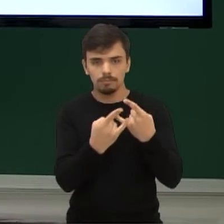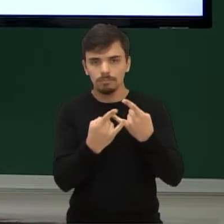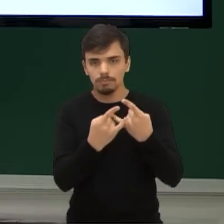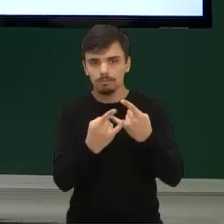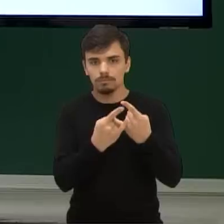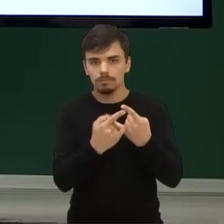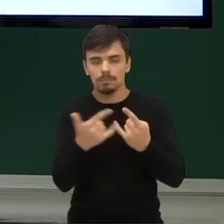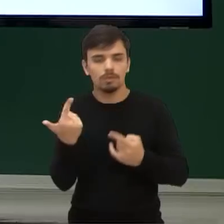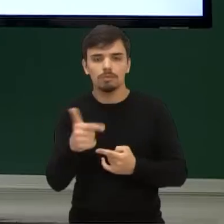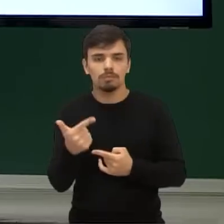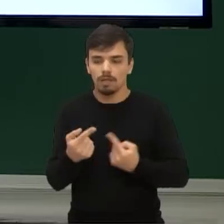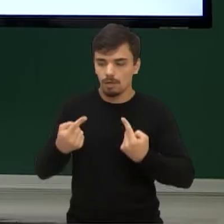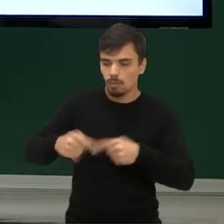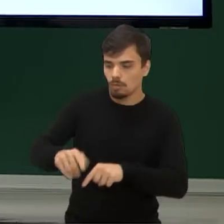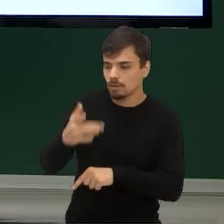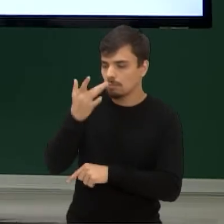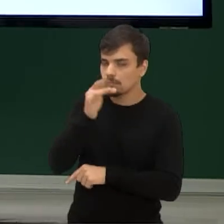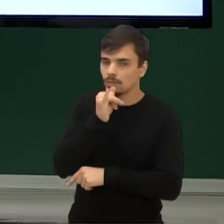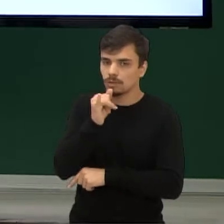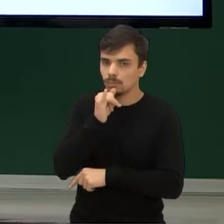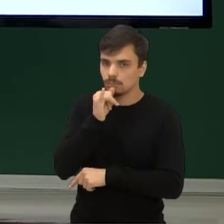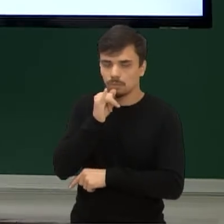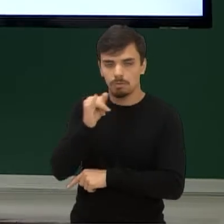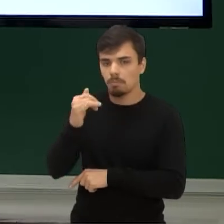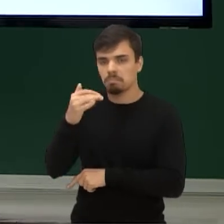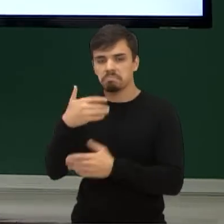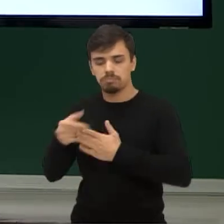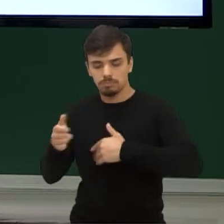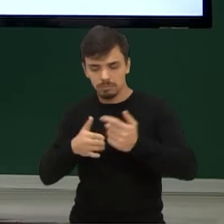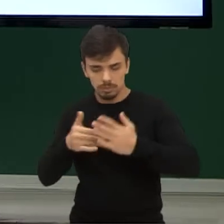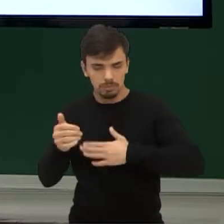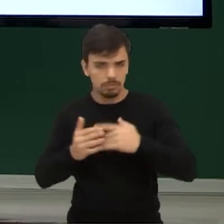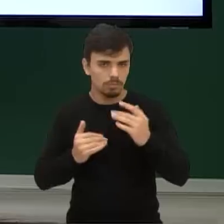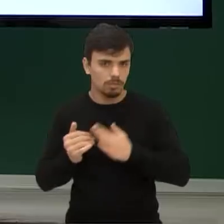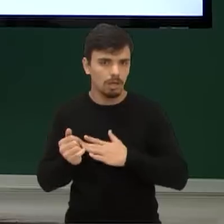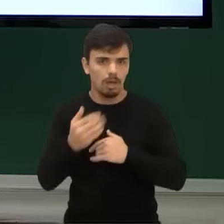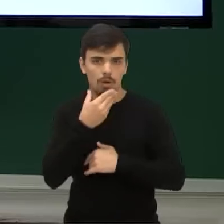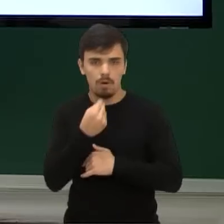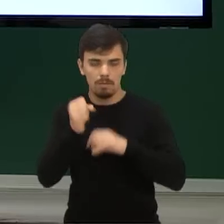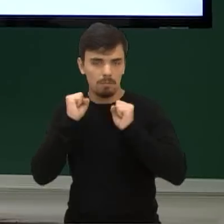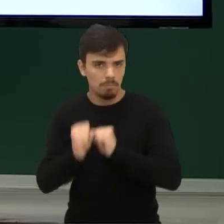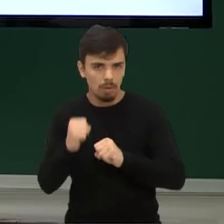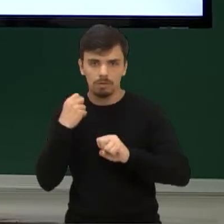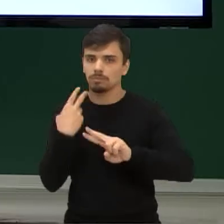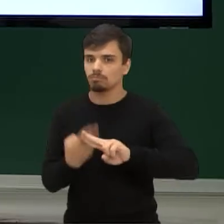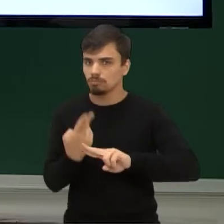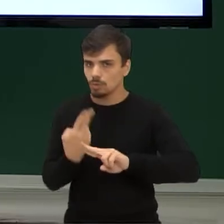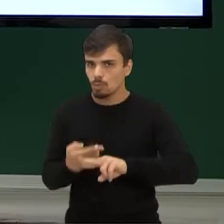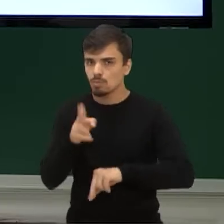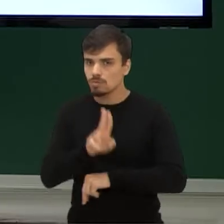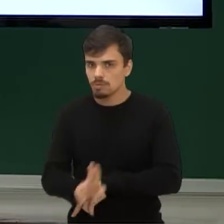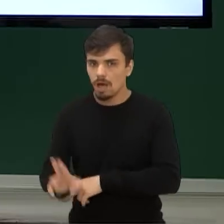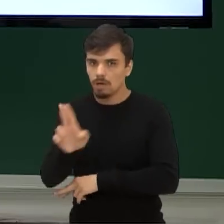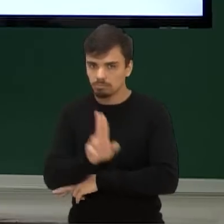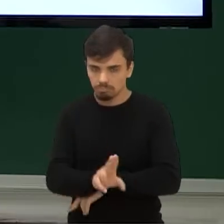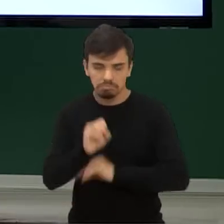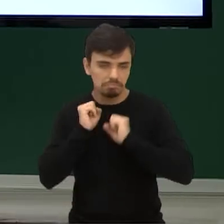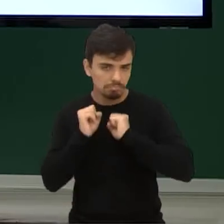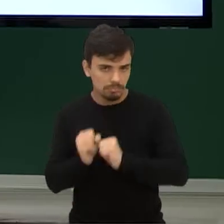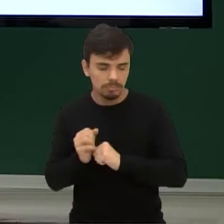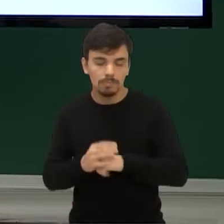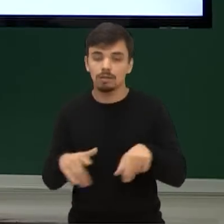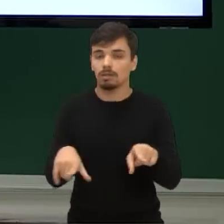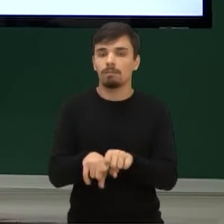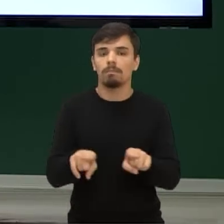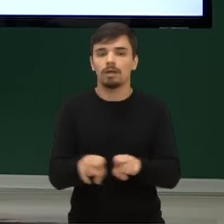tem contraindicação. Então, qualquer homem, né, poderá fazer o uso dela. E ainda,